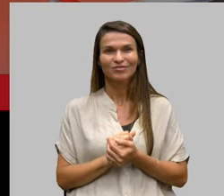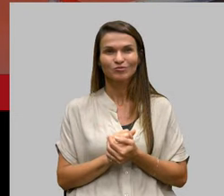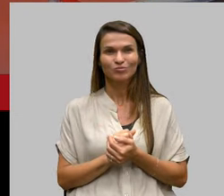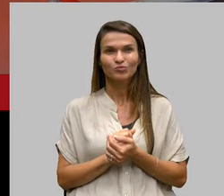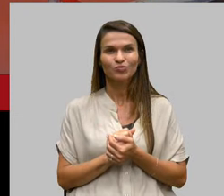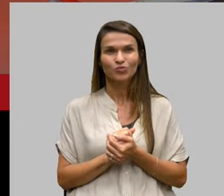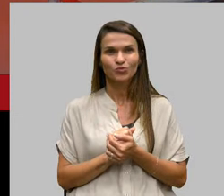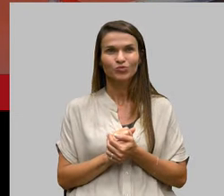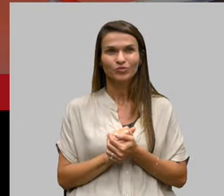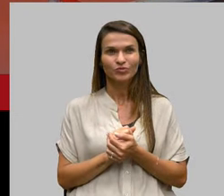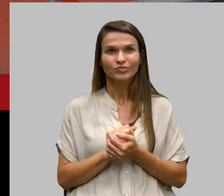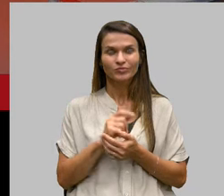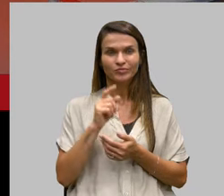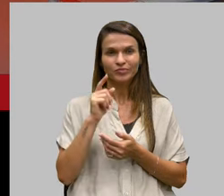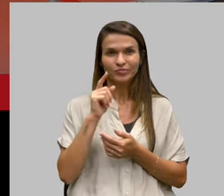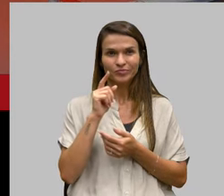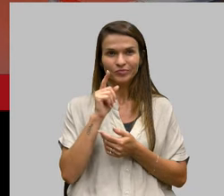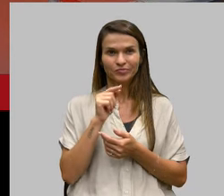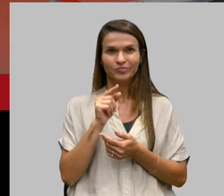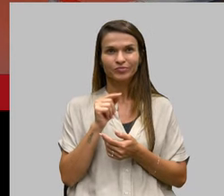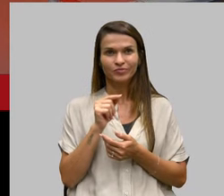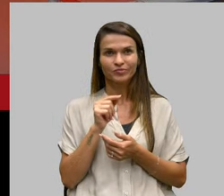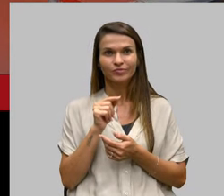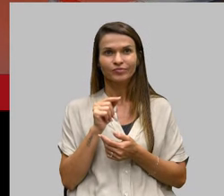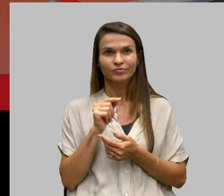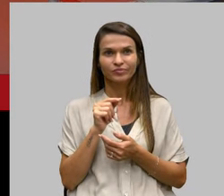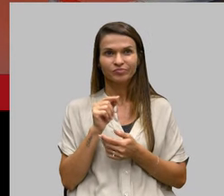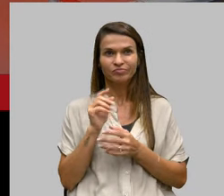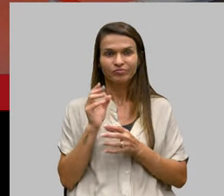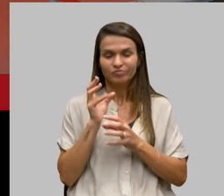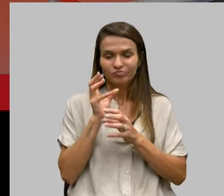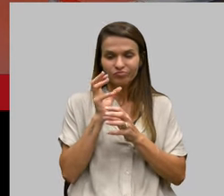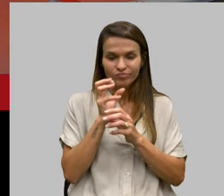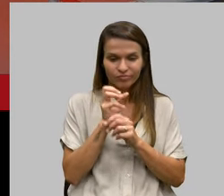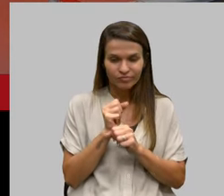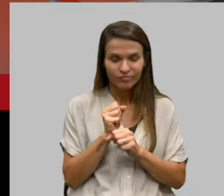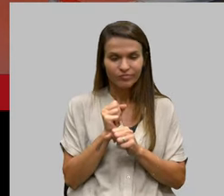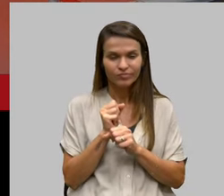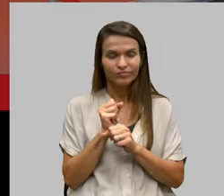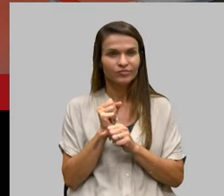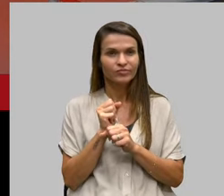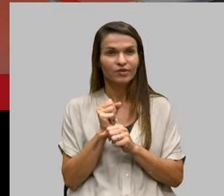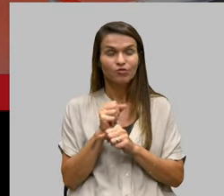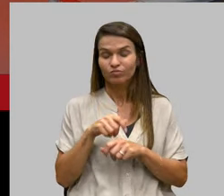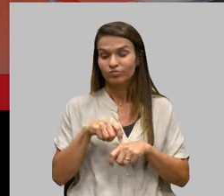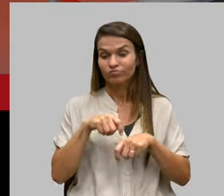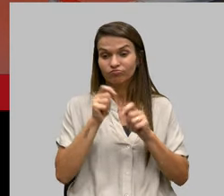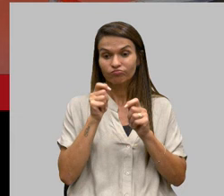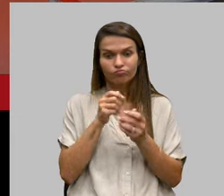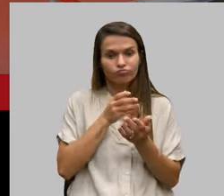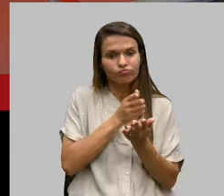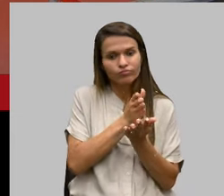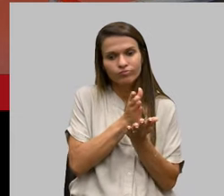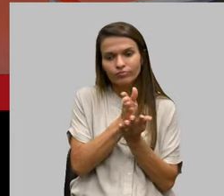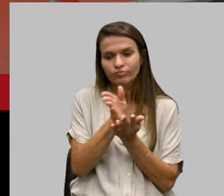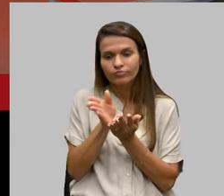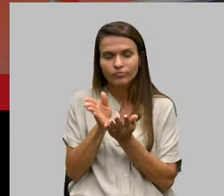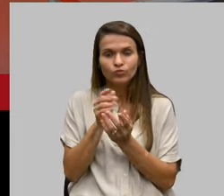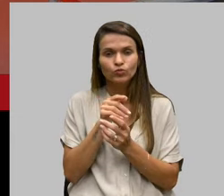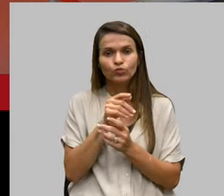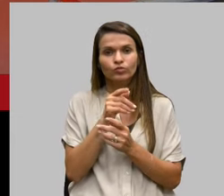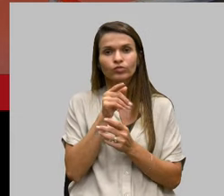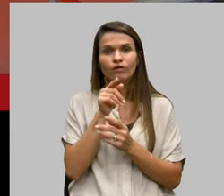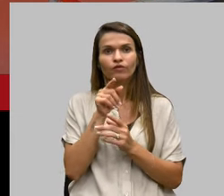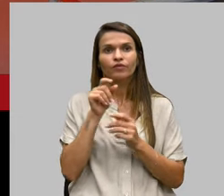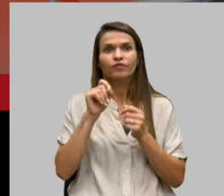o cálculo atuarial sem cálculo atuarial é impossível ter a direção Mas o que você faz